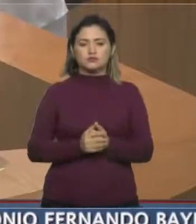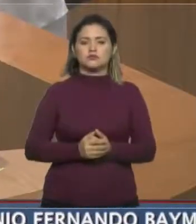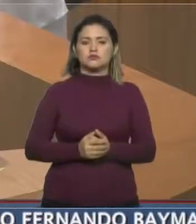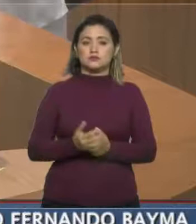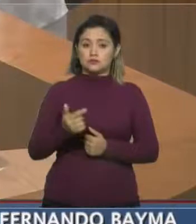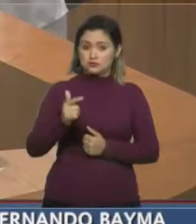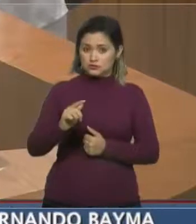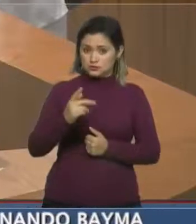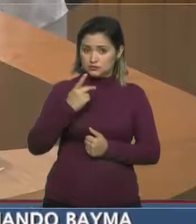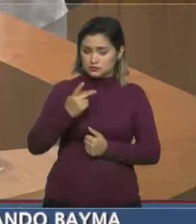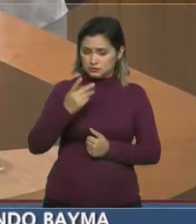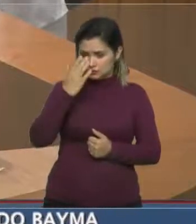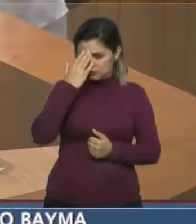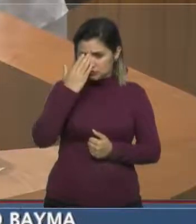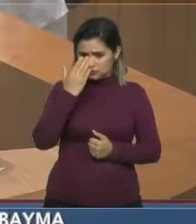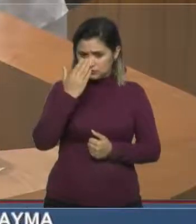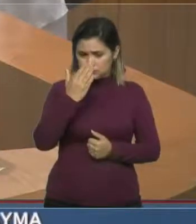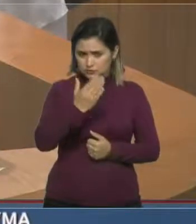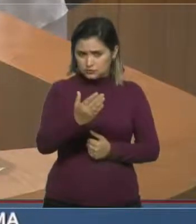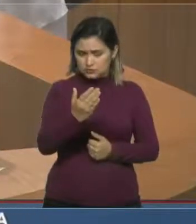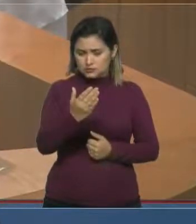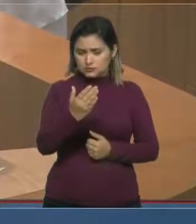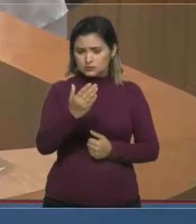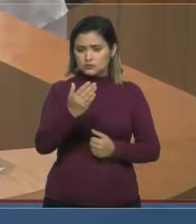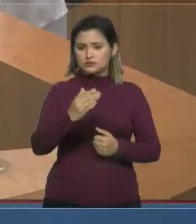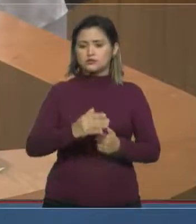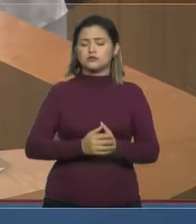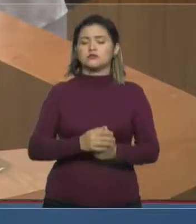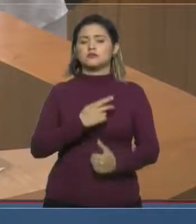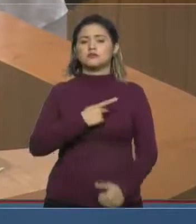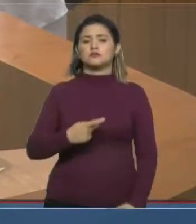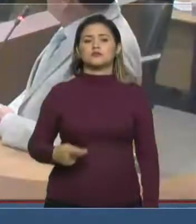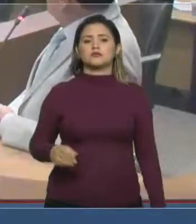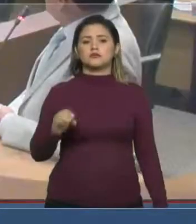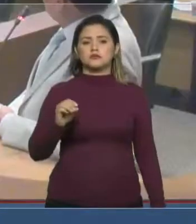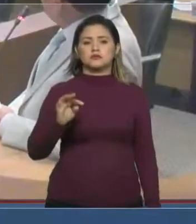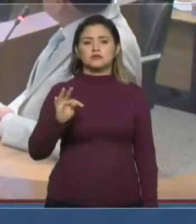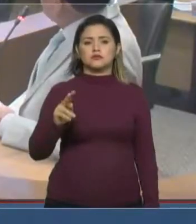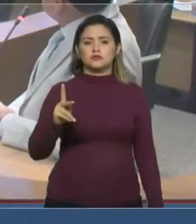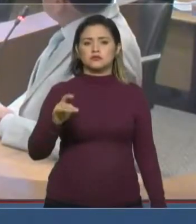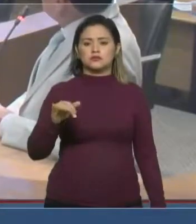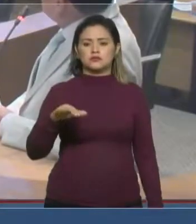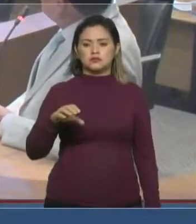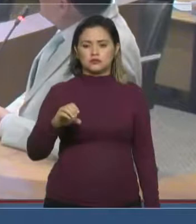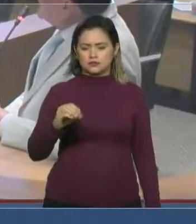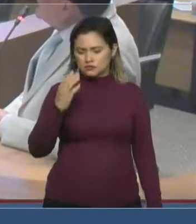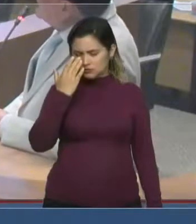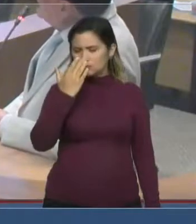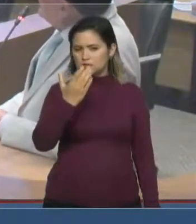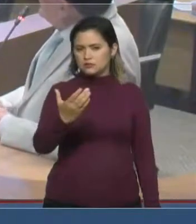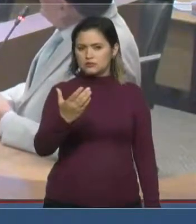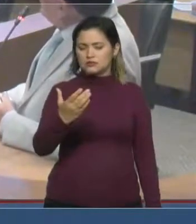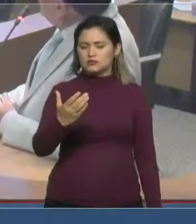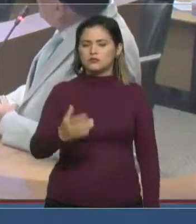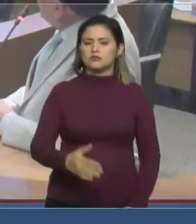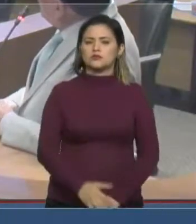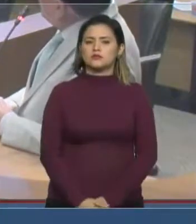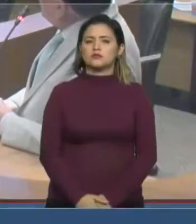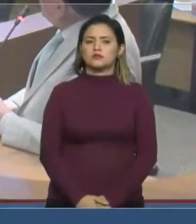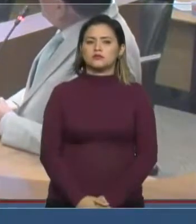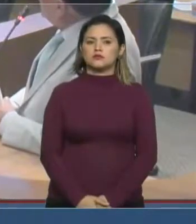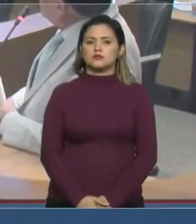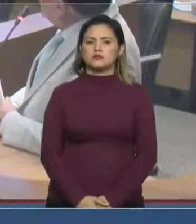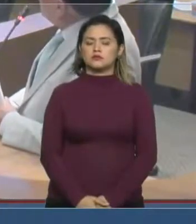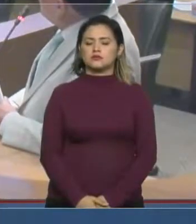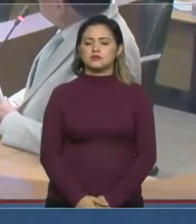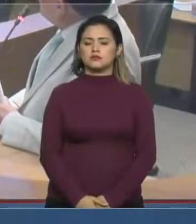gratidão ao doutor, ao nosso presidente Otelino. Fico muito grato, doutor Otelino, presidente Otelino,